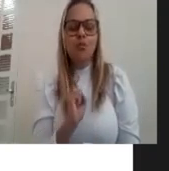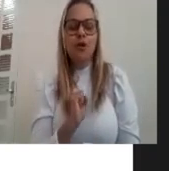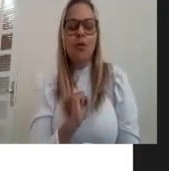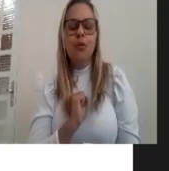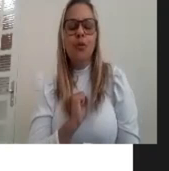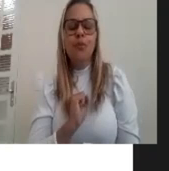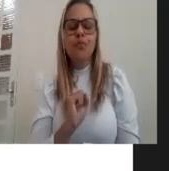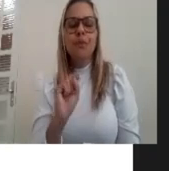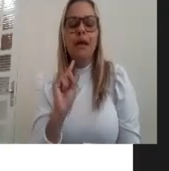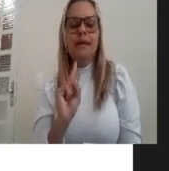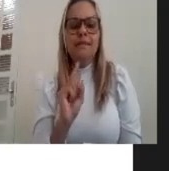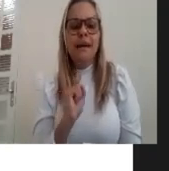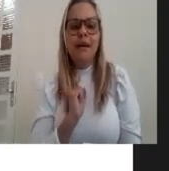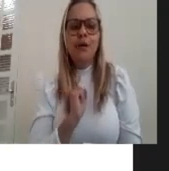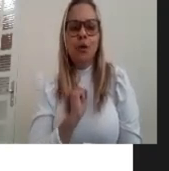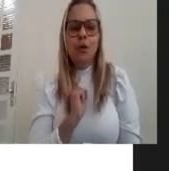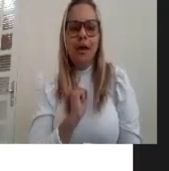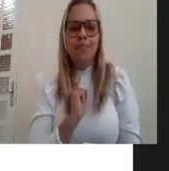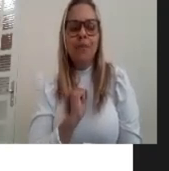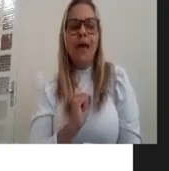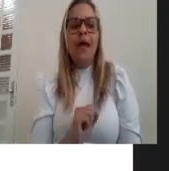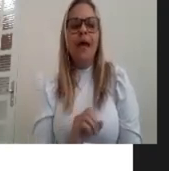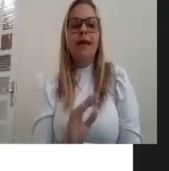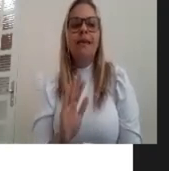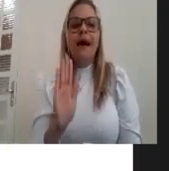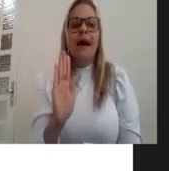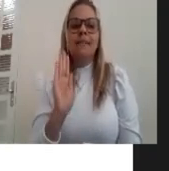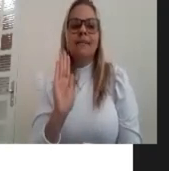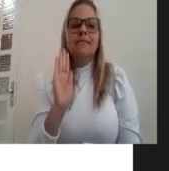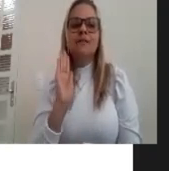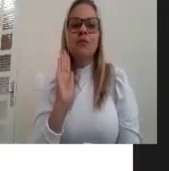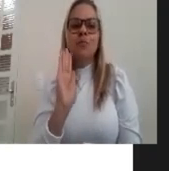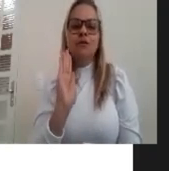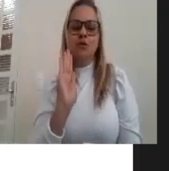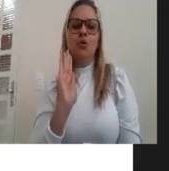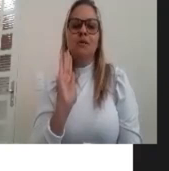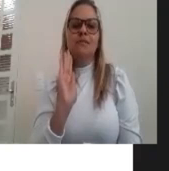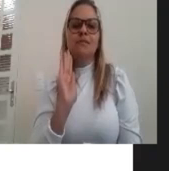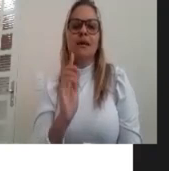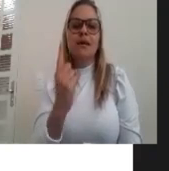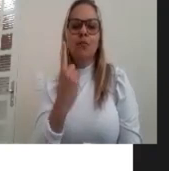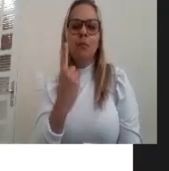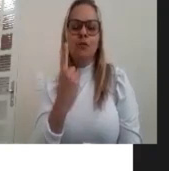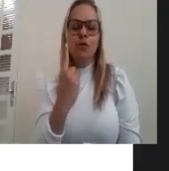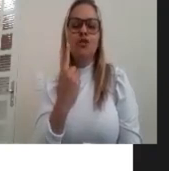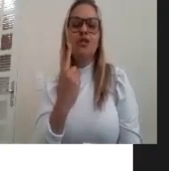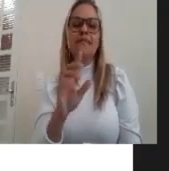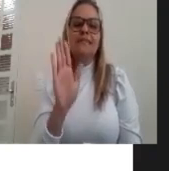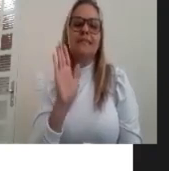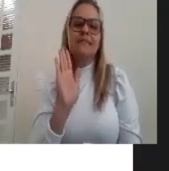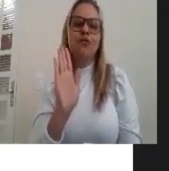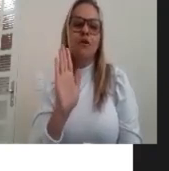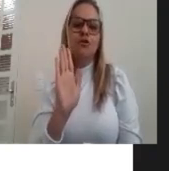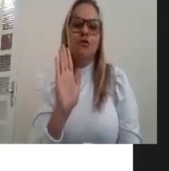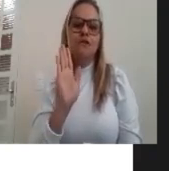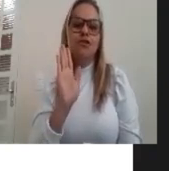post no meu Instagram e coloquei que a cada 5 pessoas que uma pessoa me indicasse,